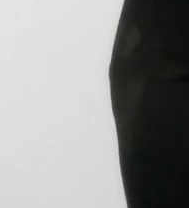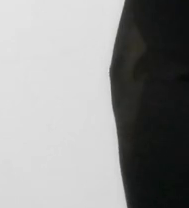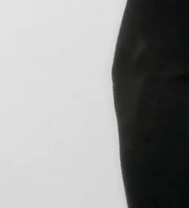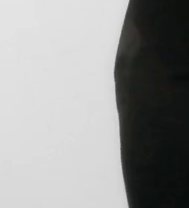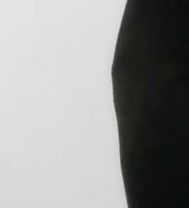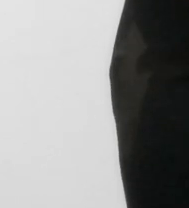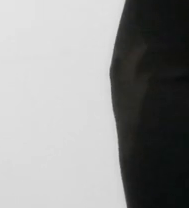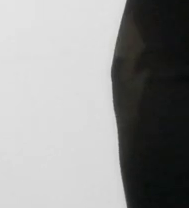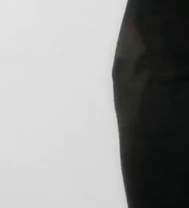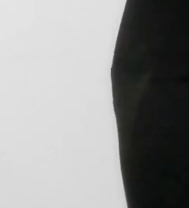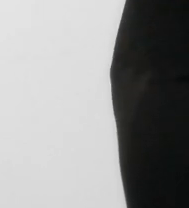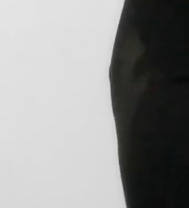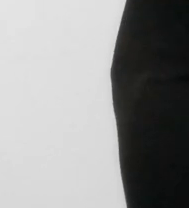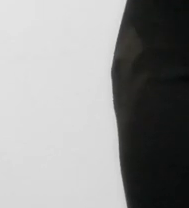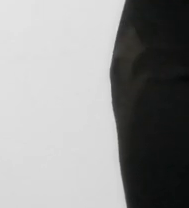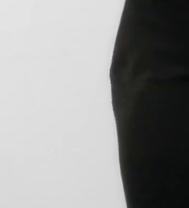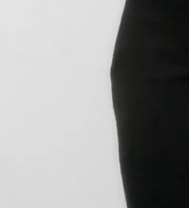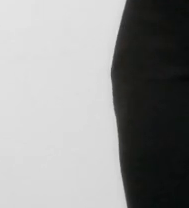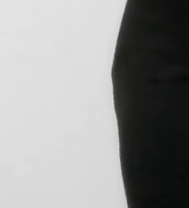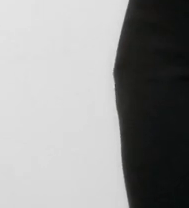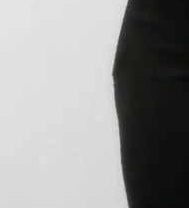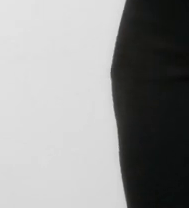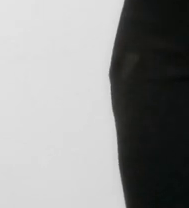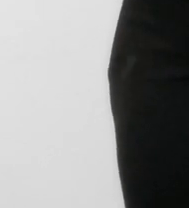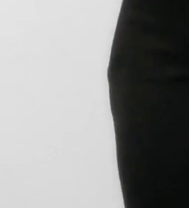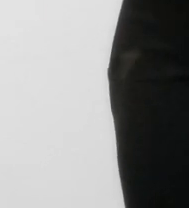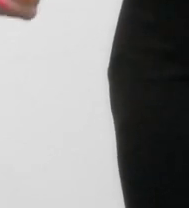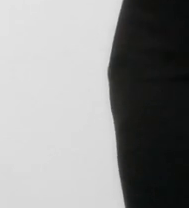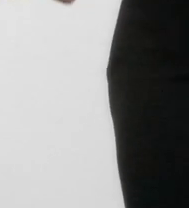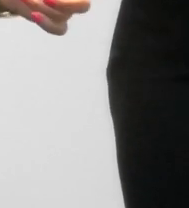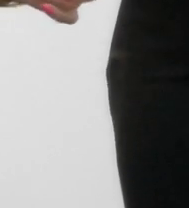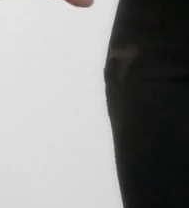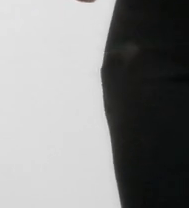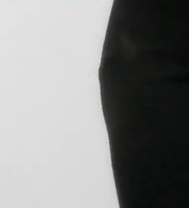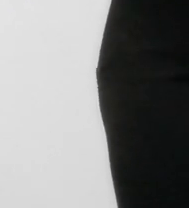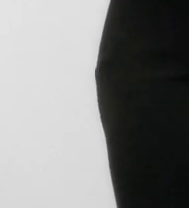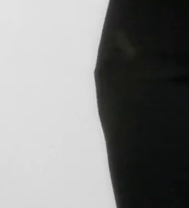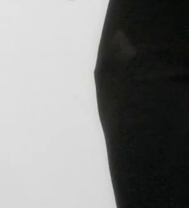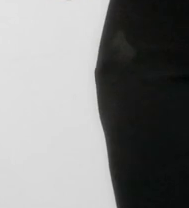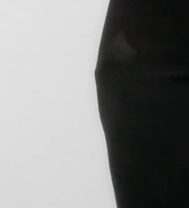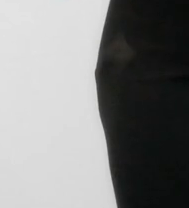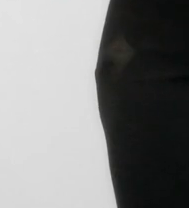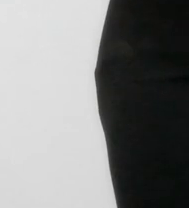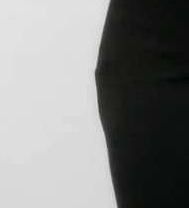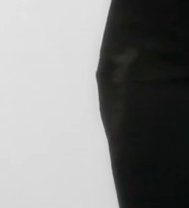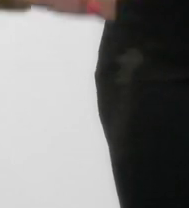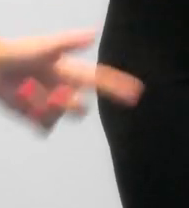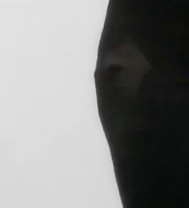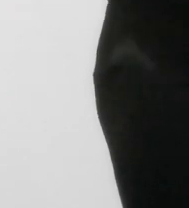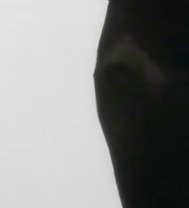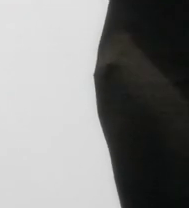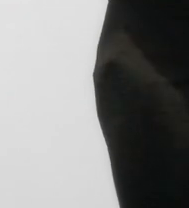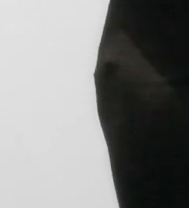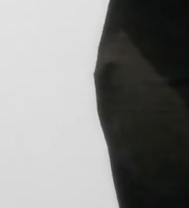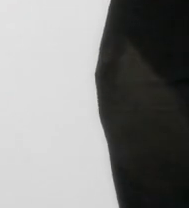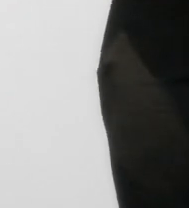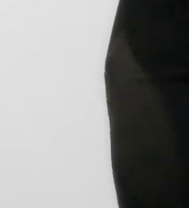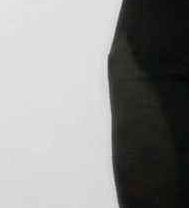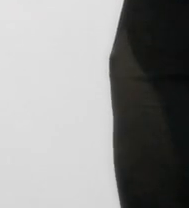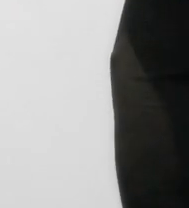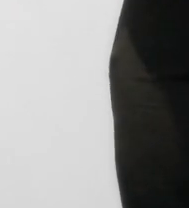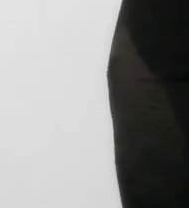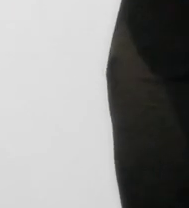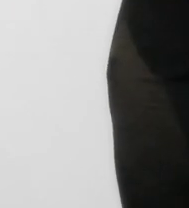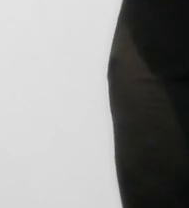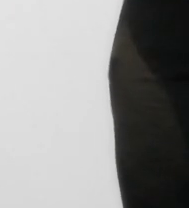dar as costas para para aquelas mães aonde tem 365 dias de ganhos aonde eu suspendo 30 e